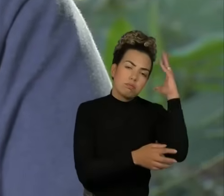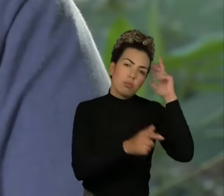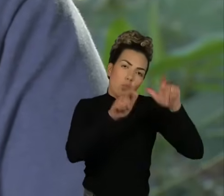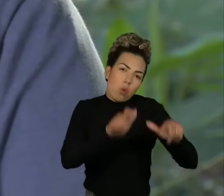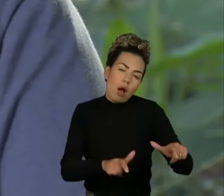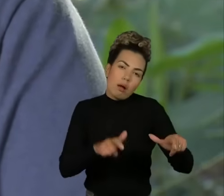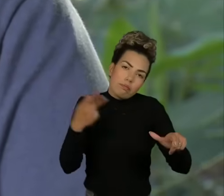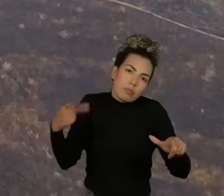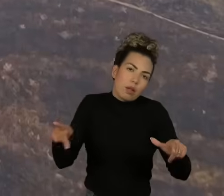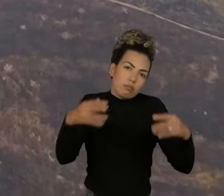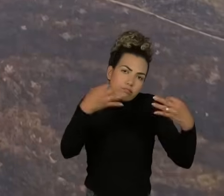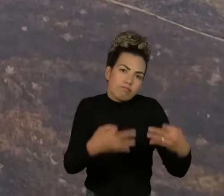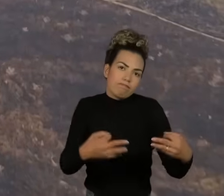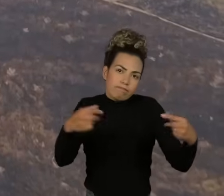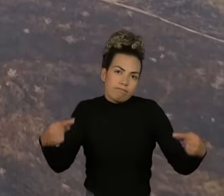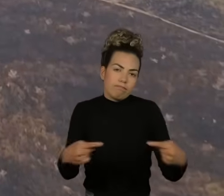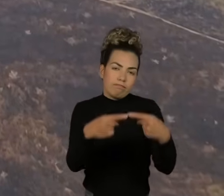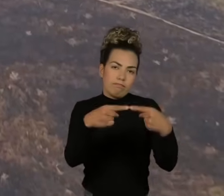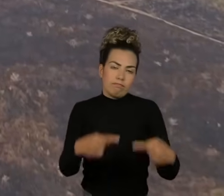ambiente natural.